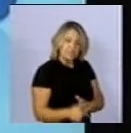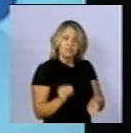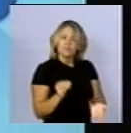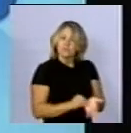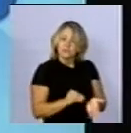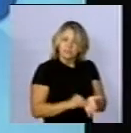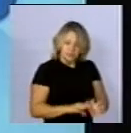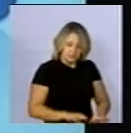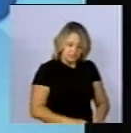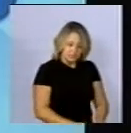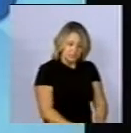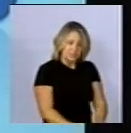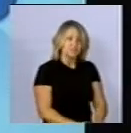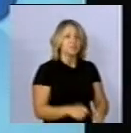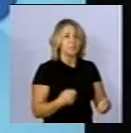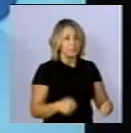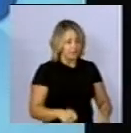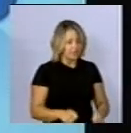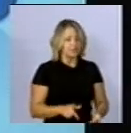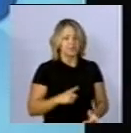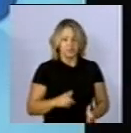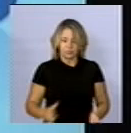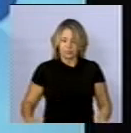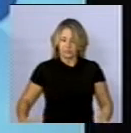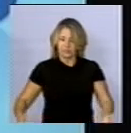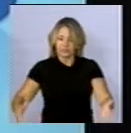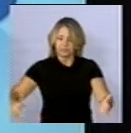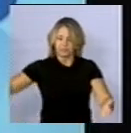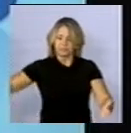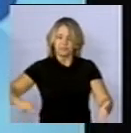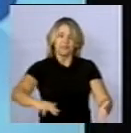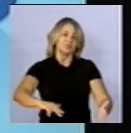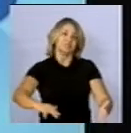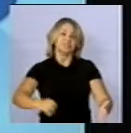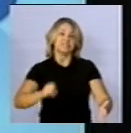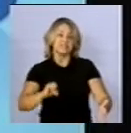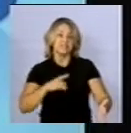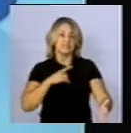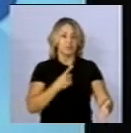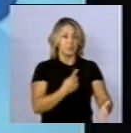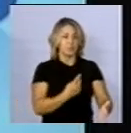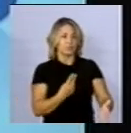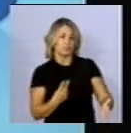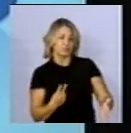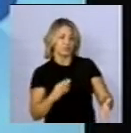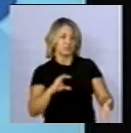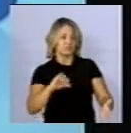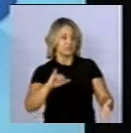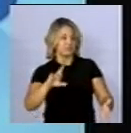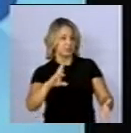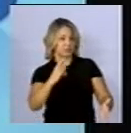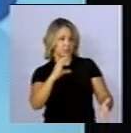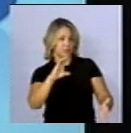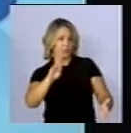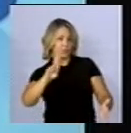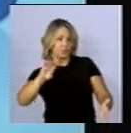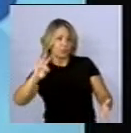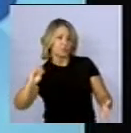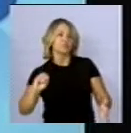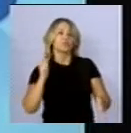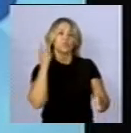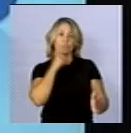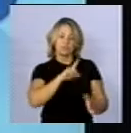necessidade de uma faixa de passagem se se aplica um ou dois circuitos evidentemente se consegue aquele efeito de